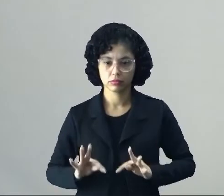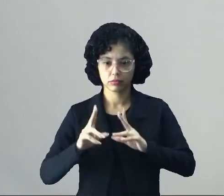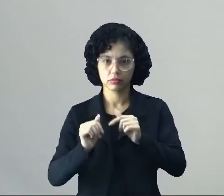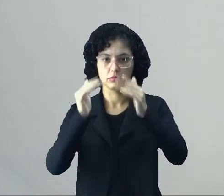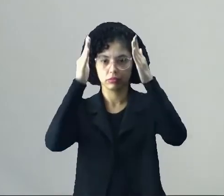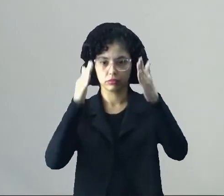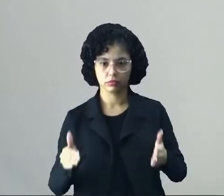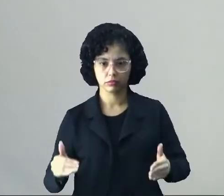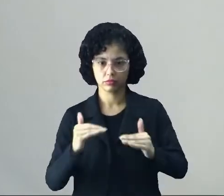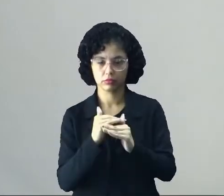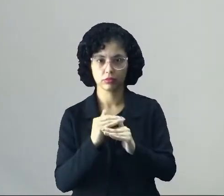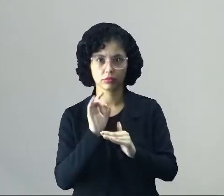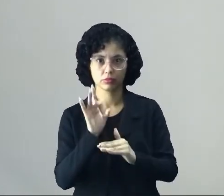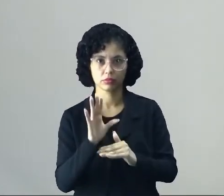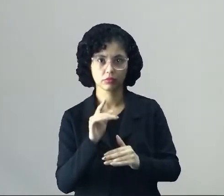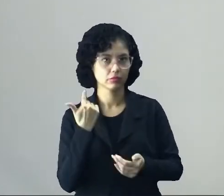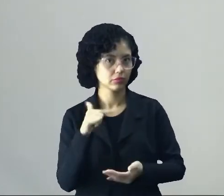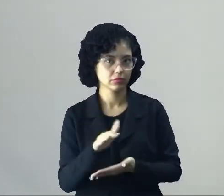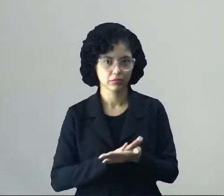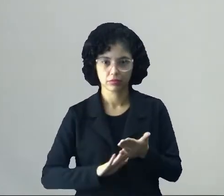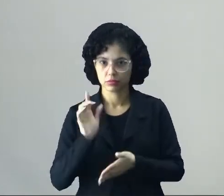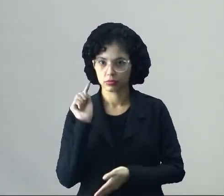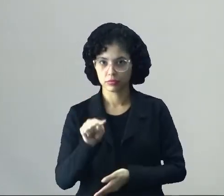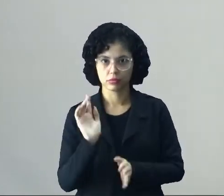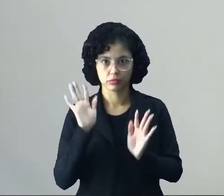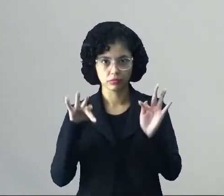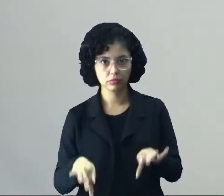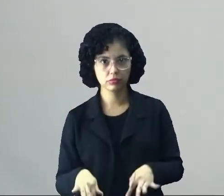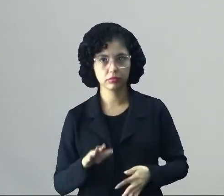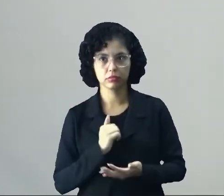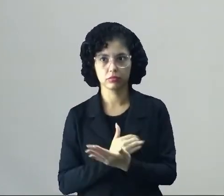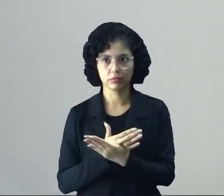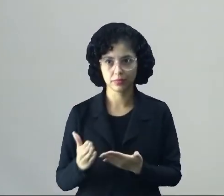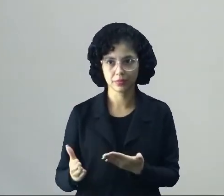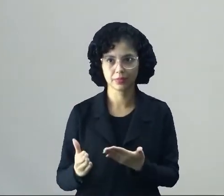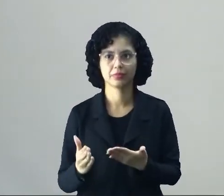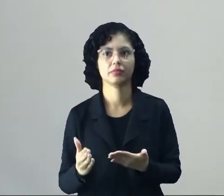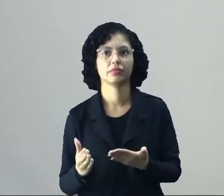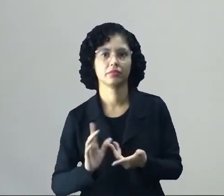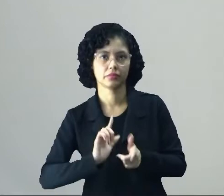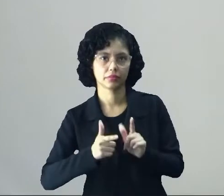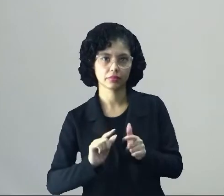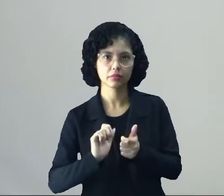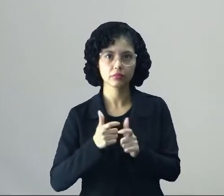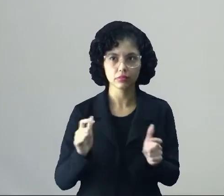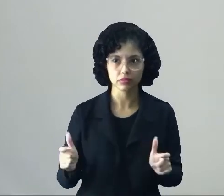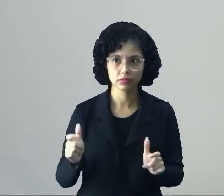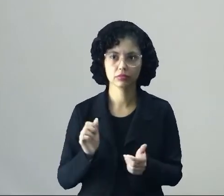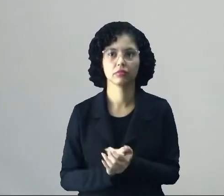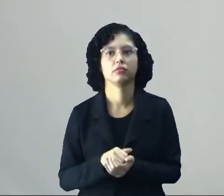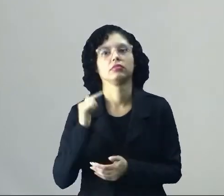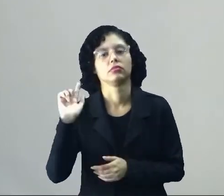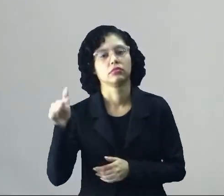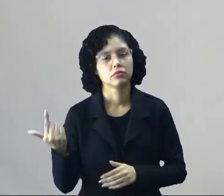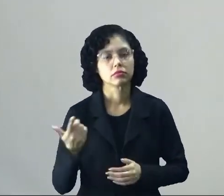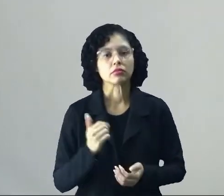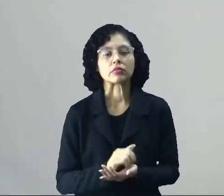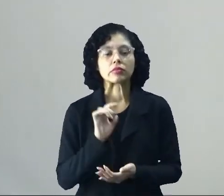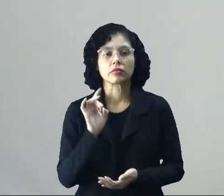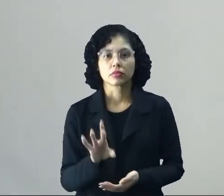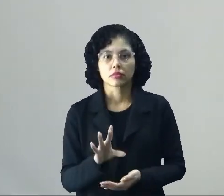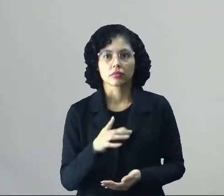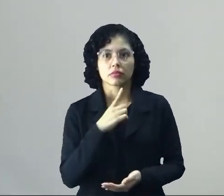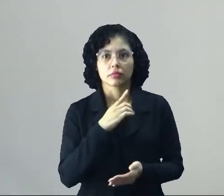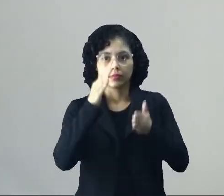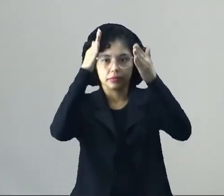tudo uma coisa só, sem ponto final, nem indicativo de letra maiúscula para iniciar o próximo parágrafo. Por